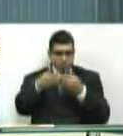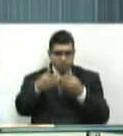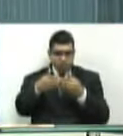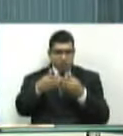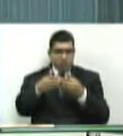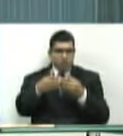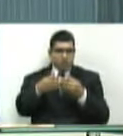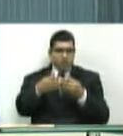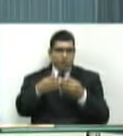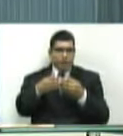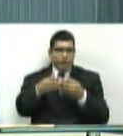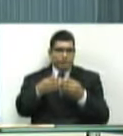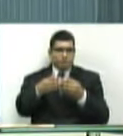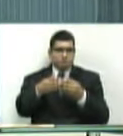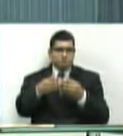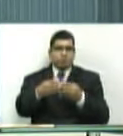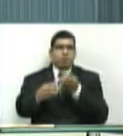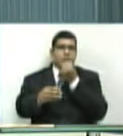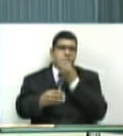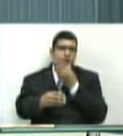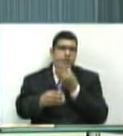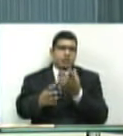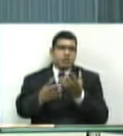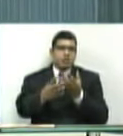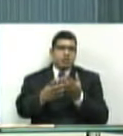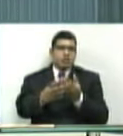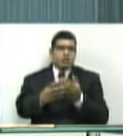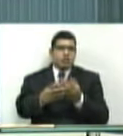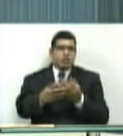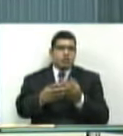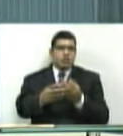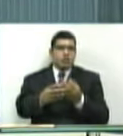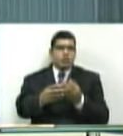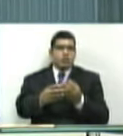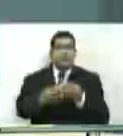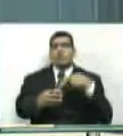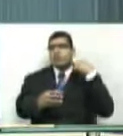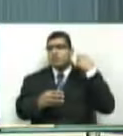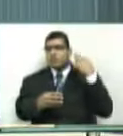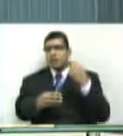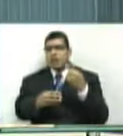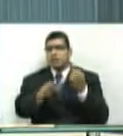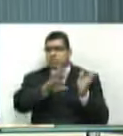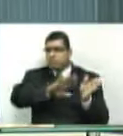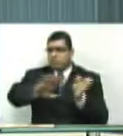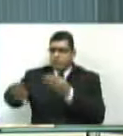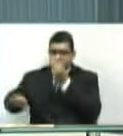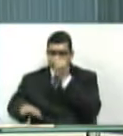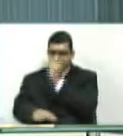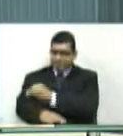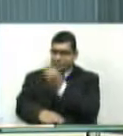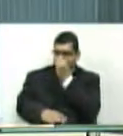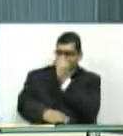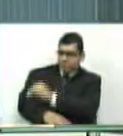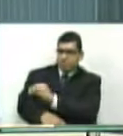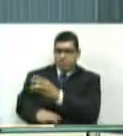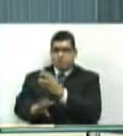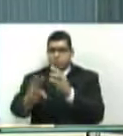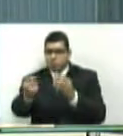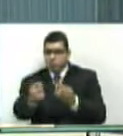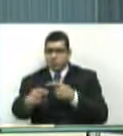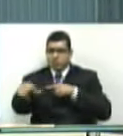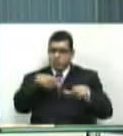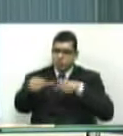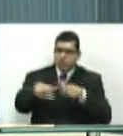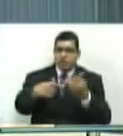isso. Portanto, o desembargador julgou fora do pedido, depois de o